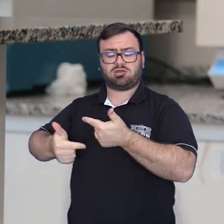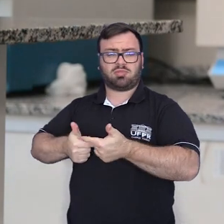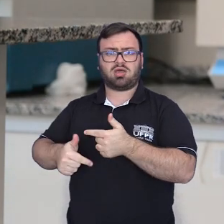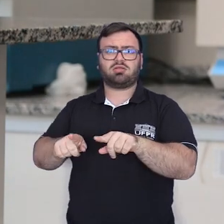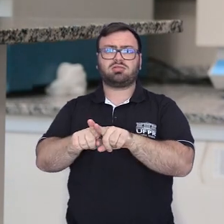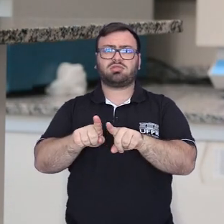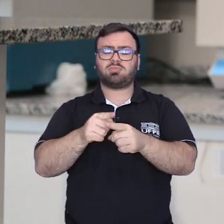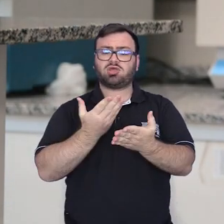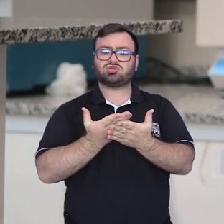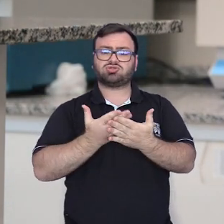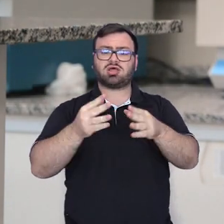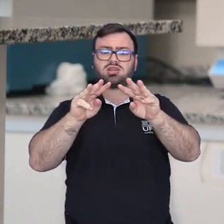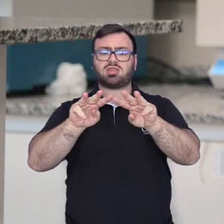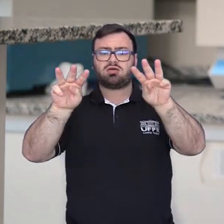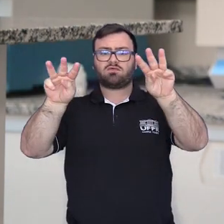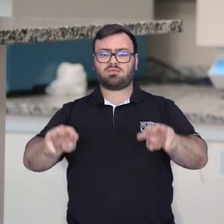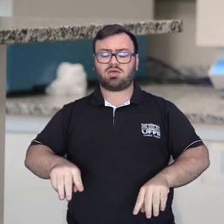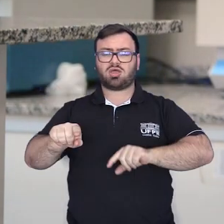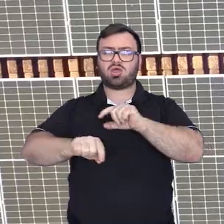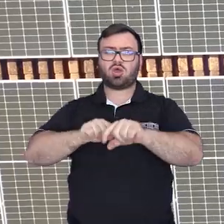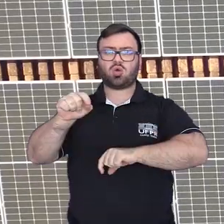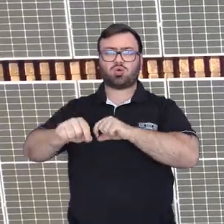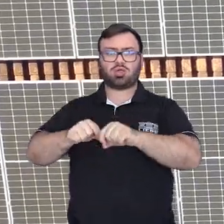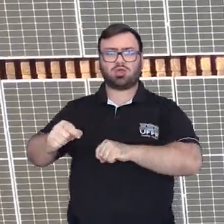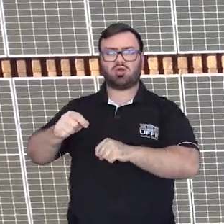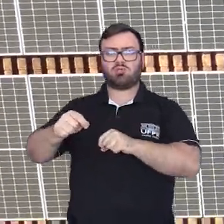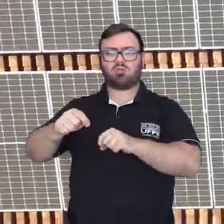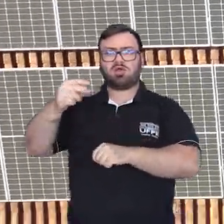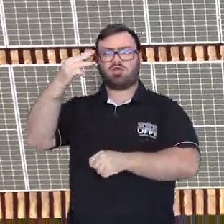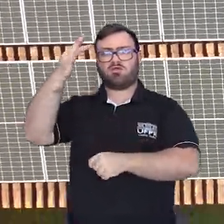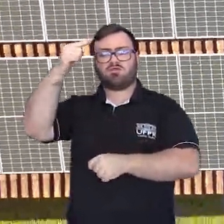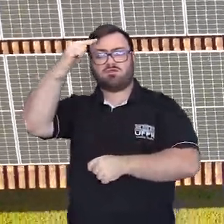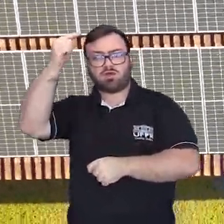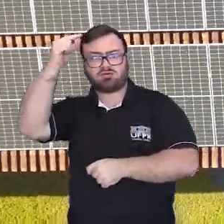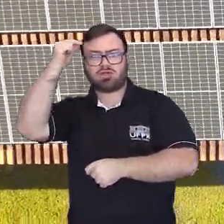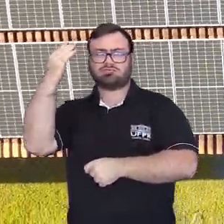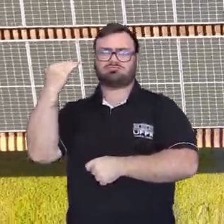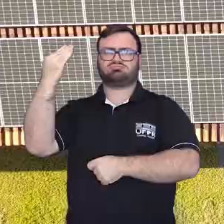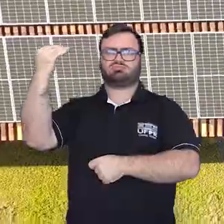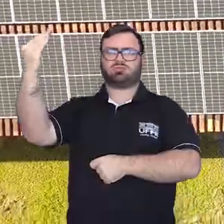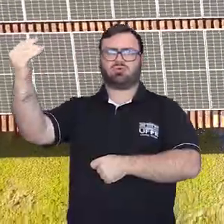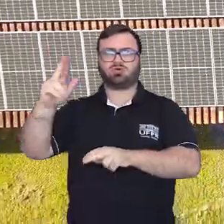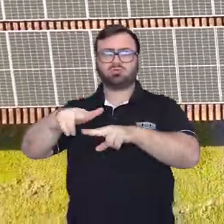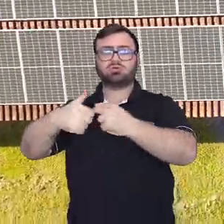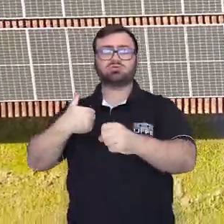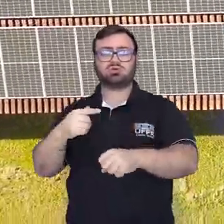universidade renomada, somou bastante para essa entrada no mercado.